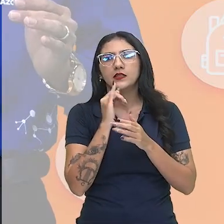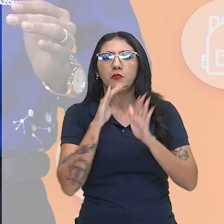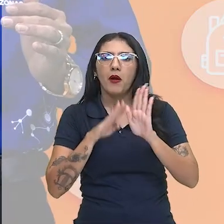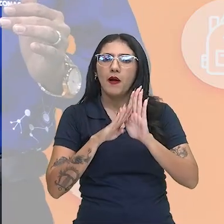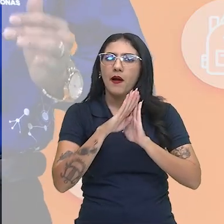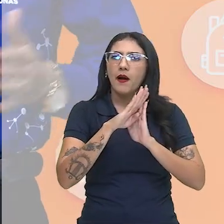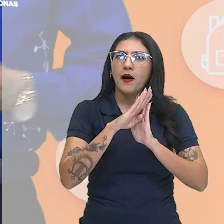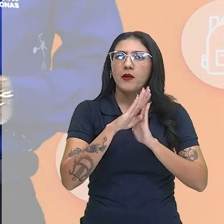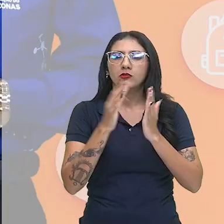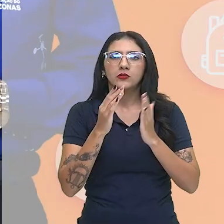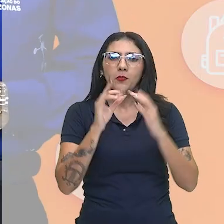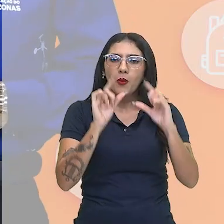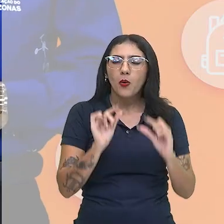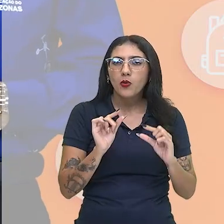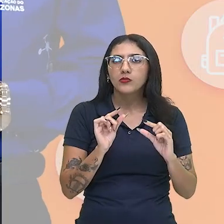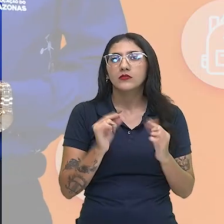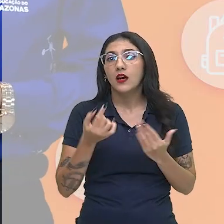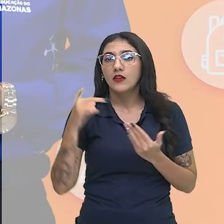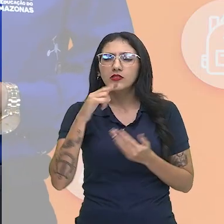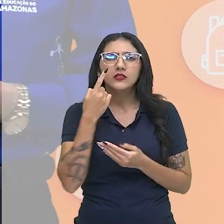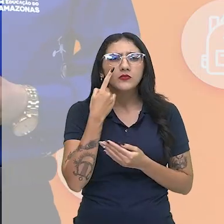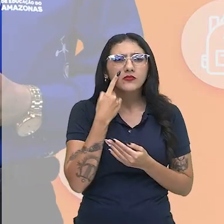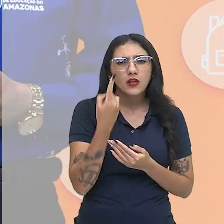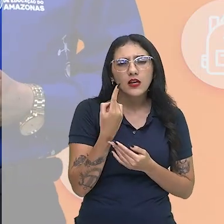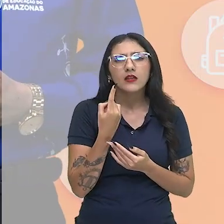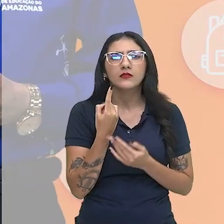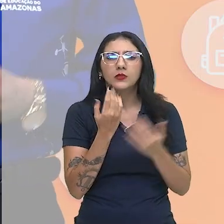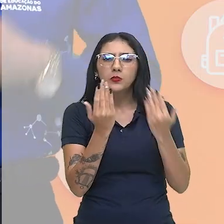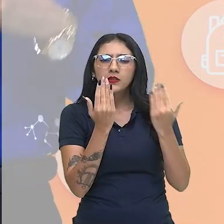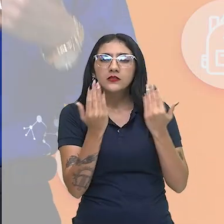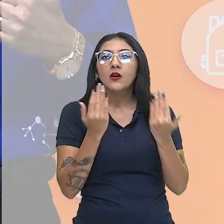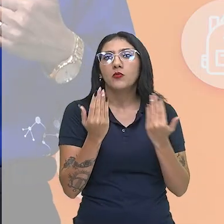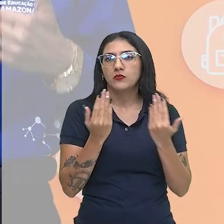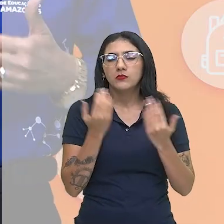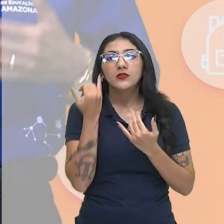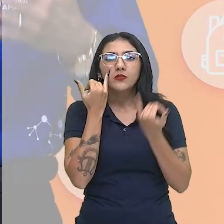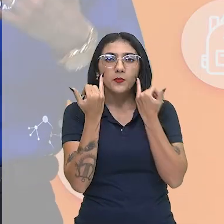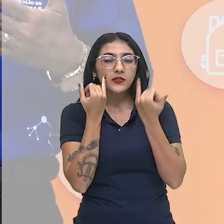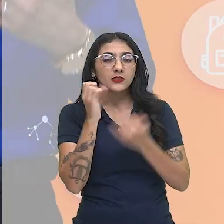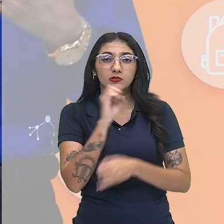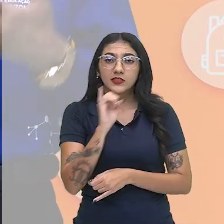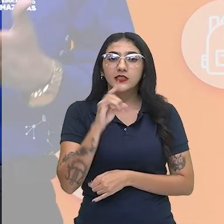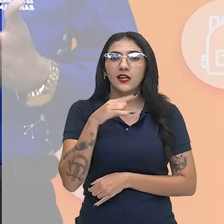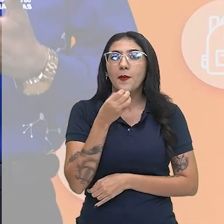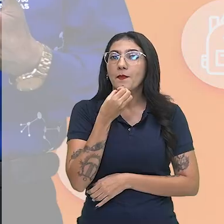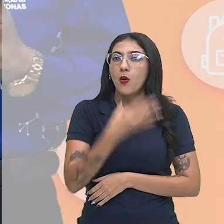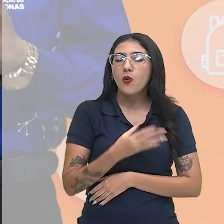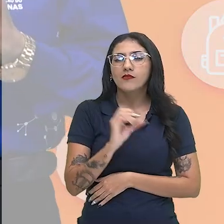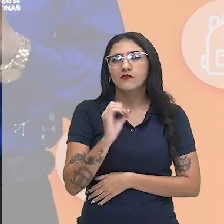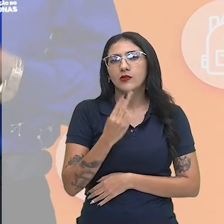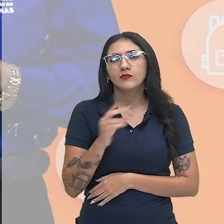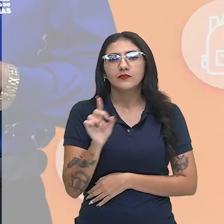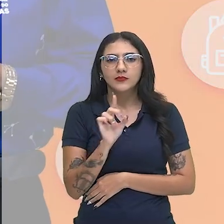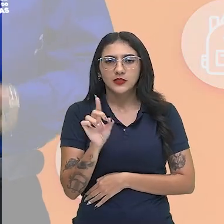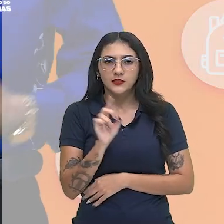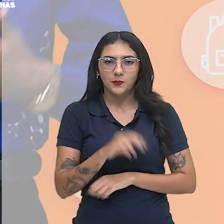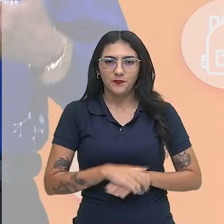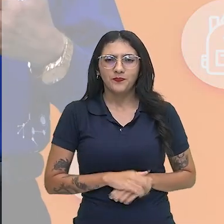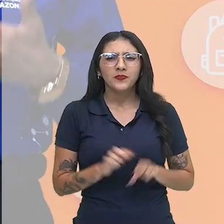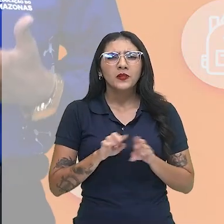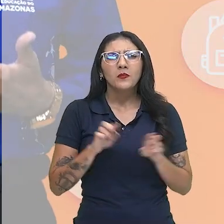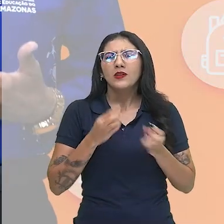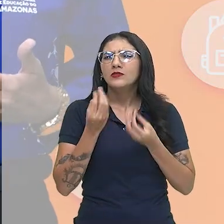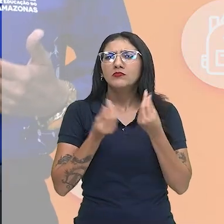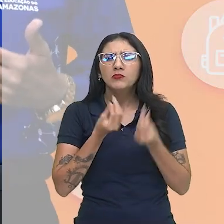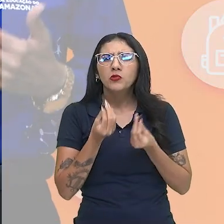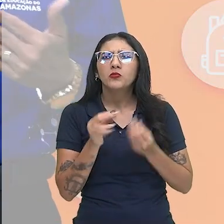aí você vai ver lá uma escala para determinar se está bem ou se não está. E a utilidade dos índices?